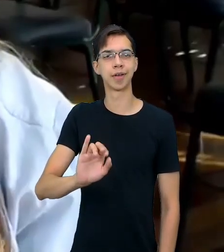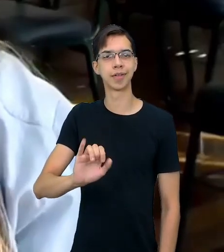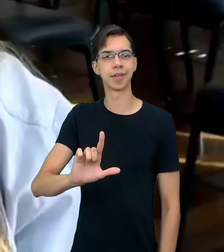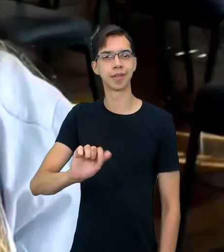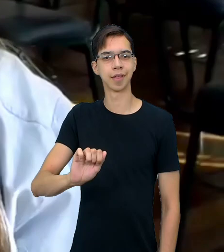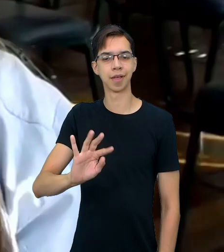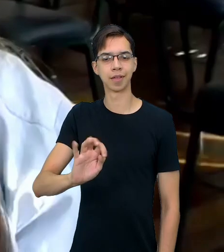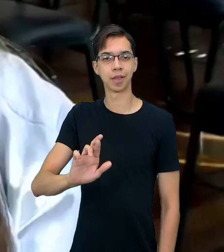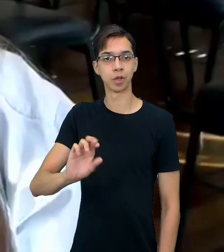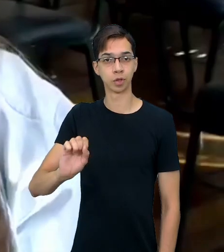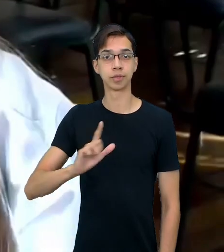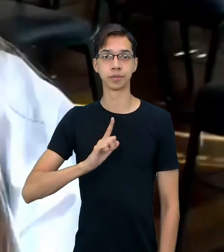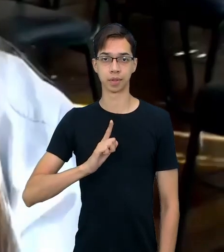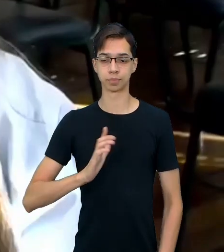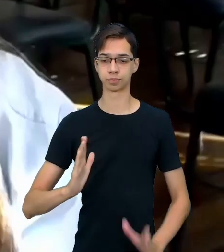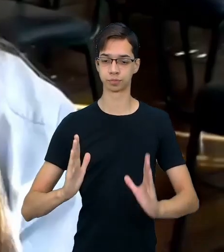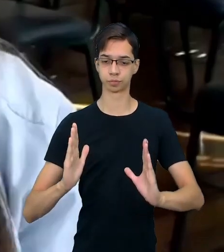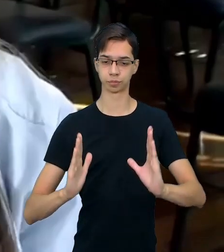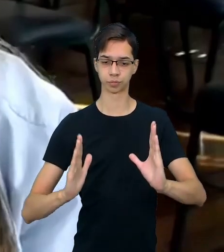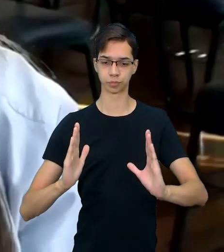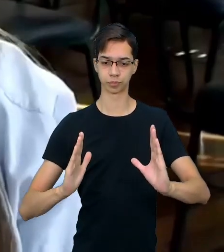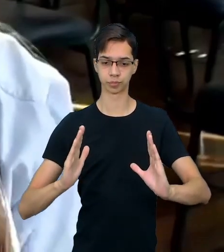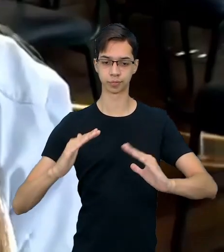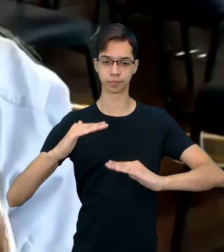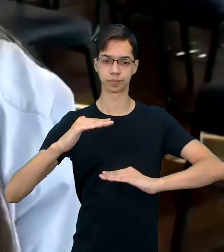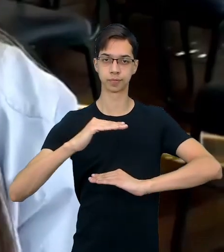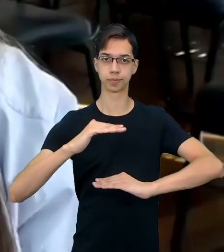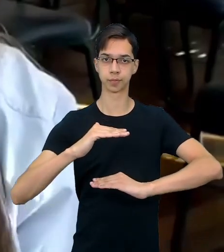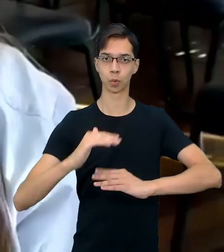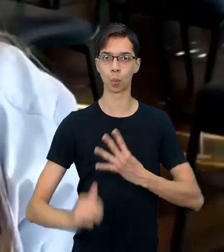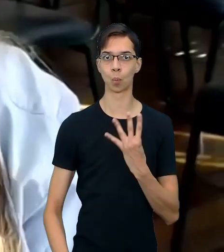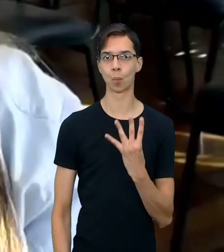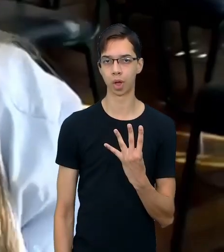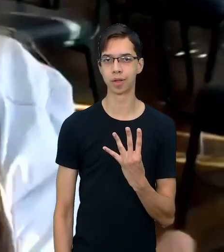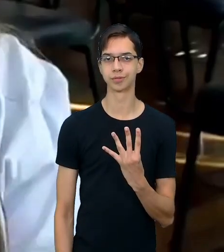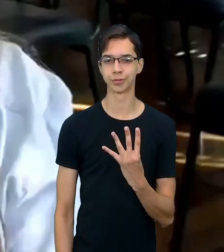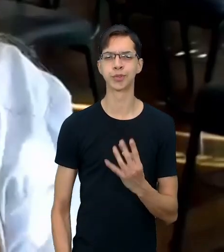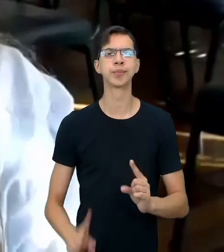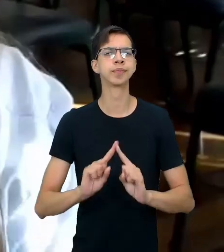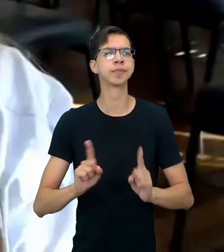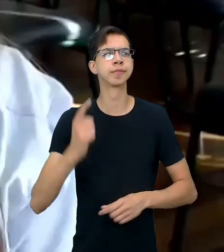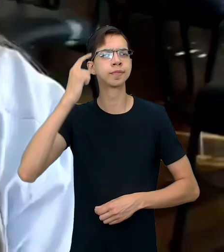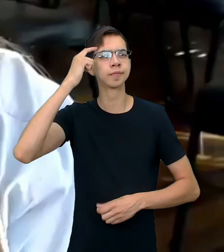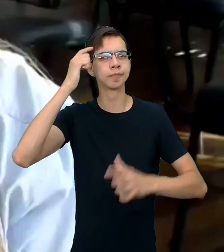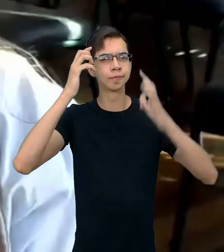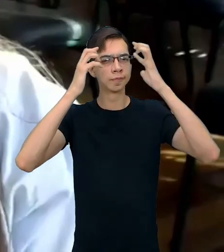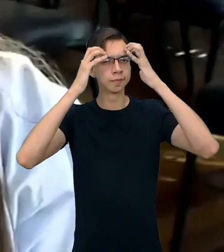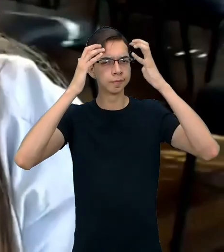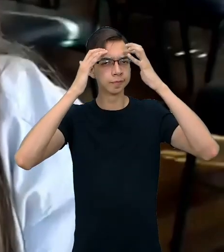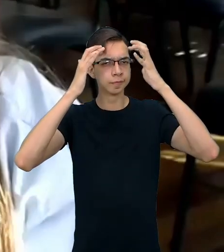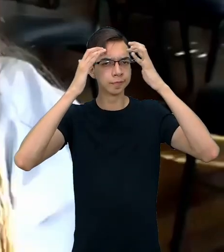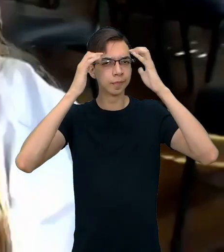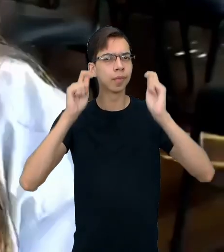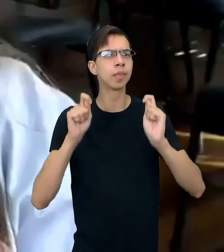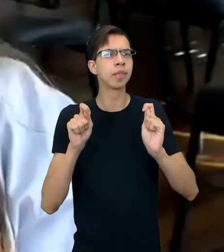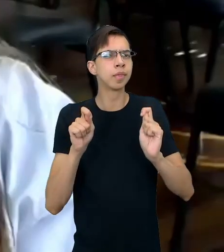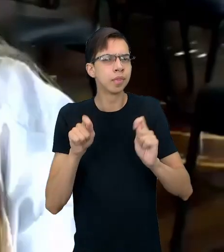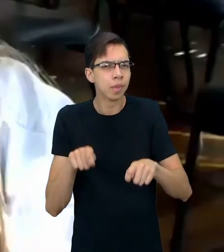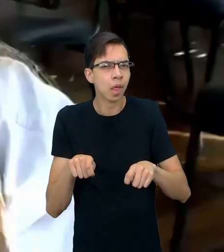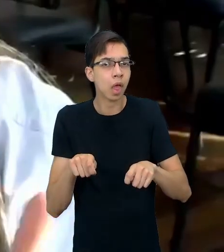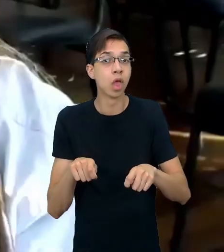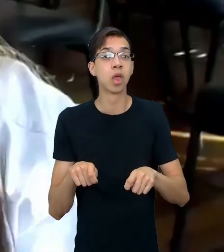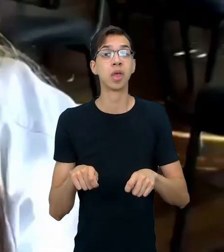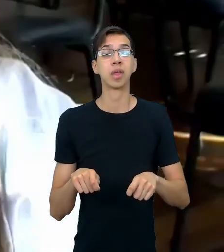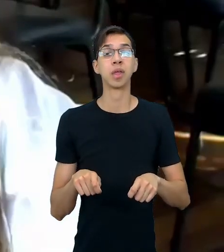por 4 lados, mas podem aí pensar sobre elas, né? ou se as crianças ainda necessitam manipular